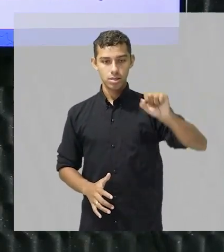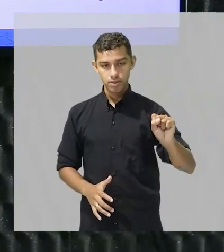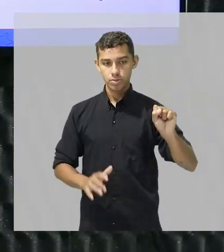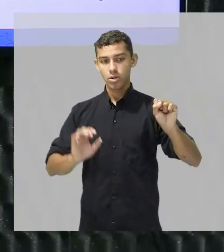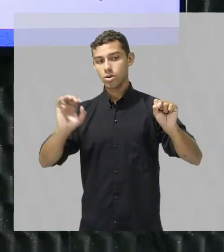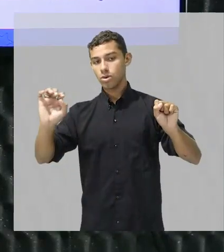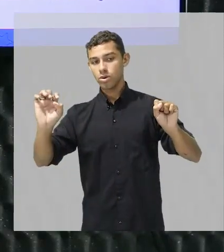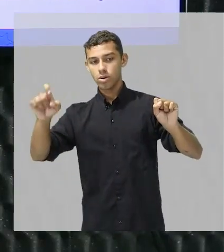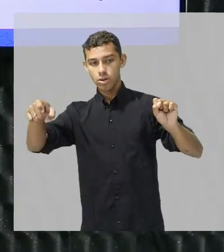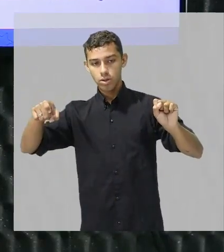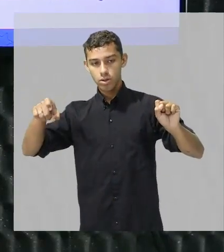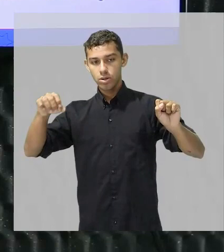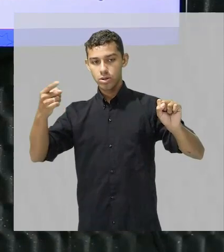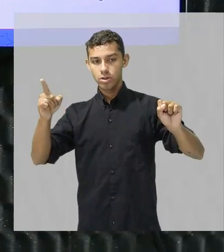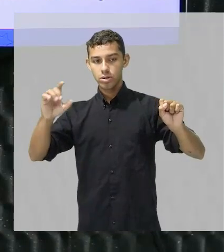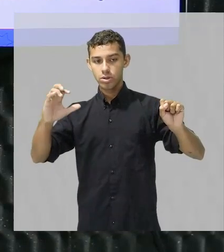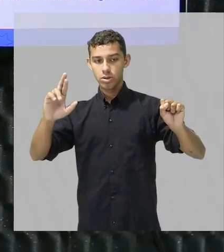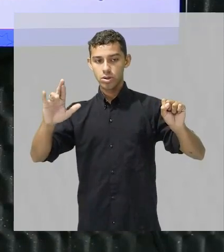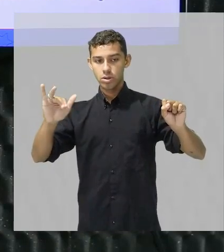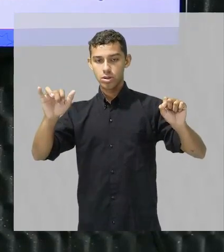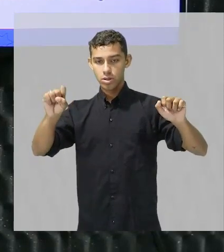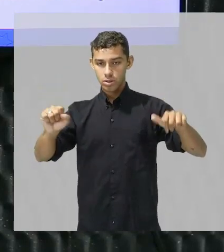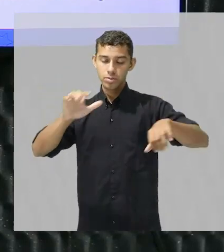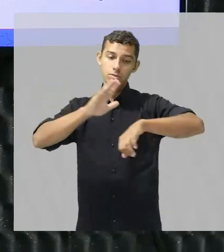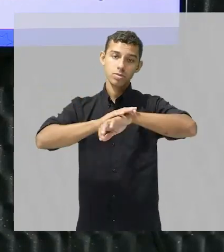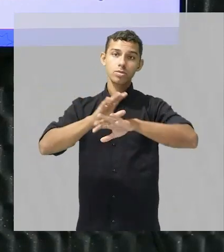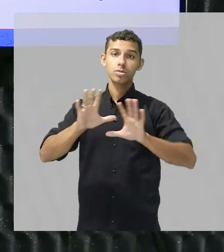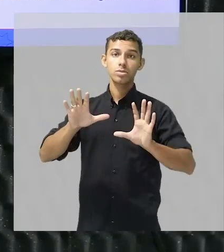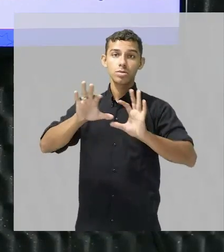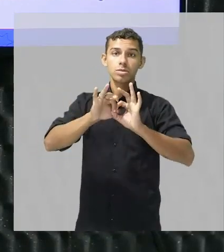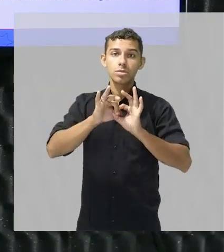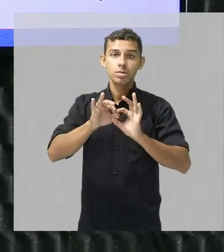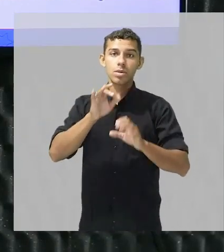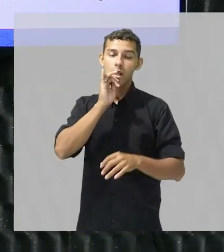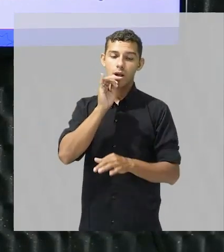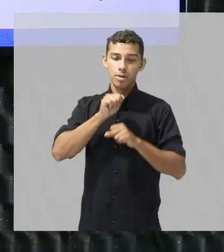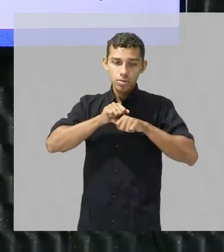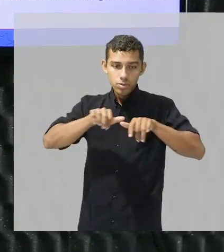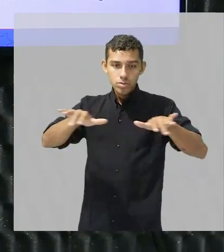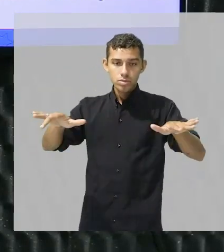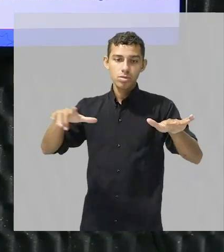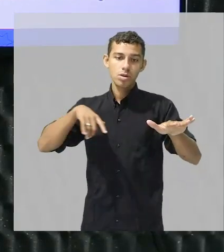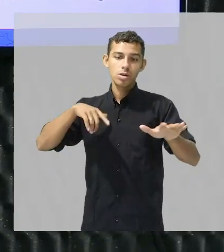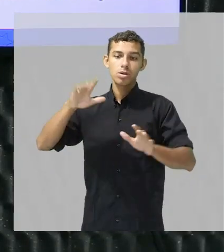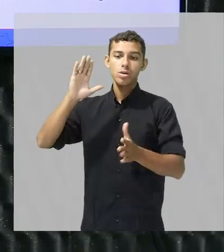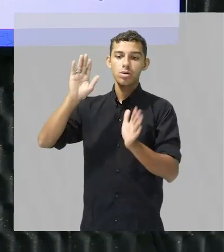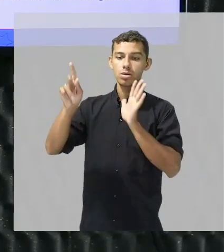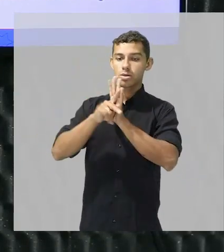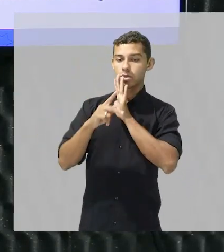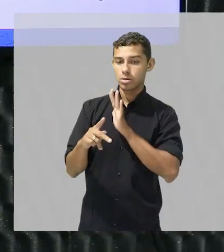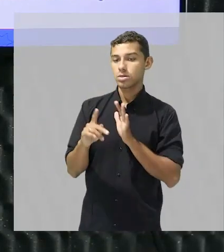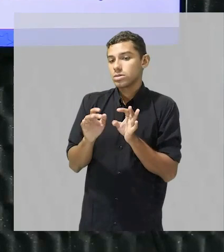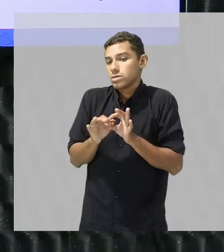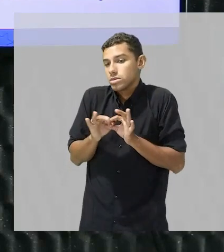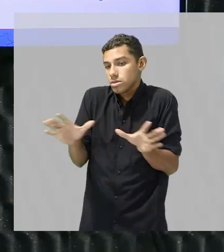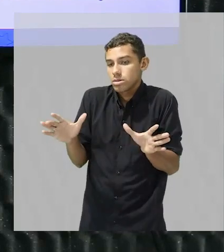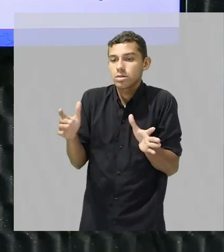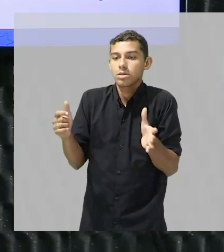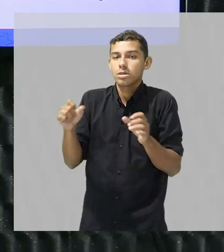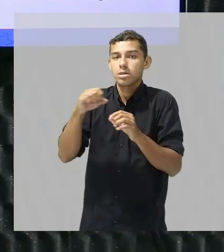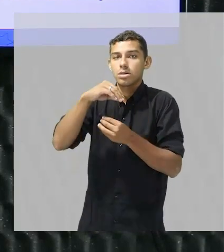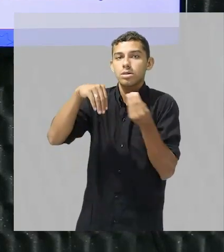ver com o local onde vai ser liberado, de que maneira vai ser liberado as